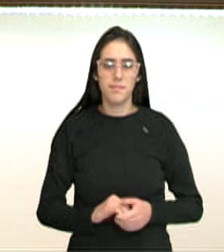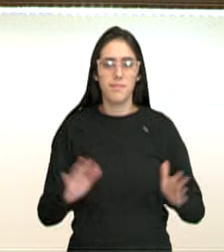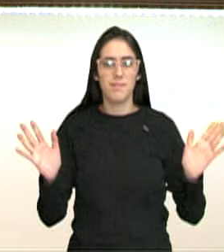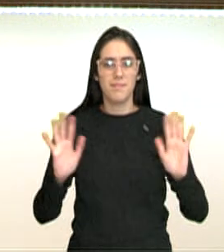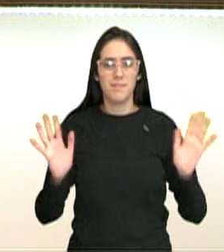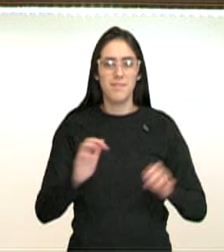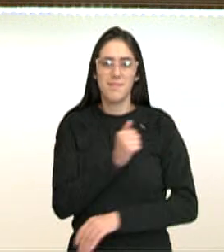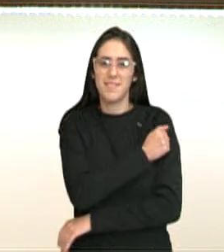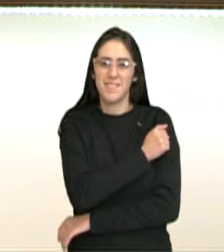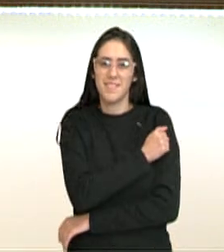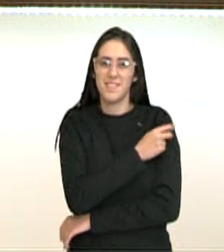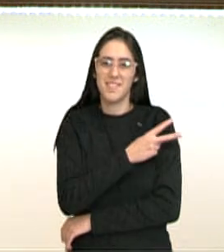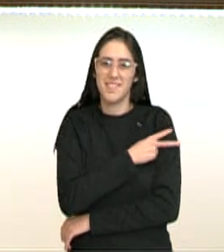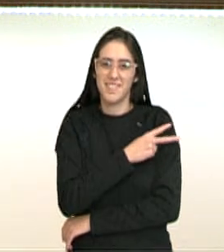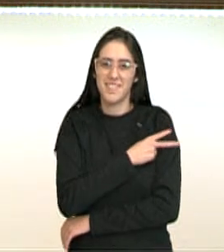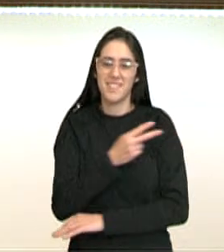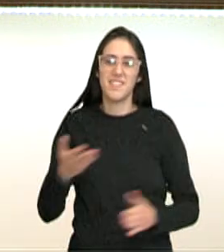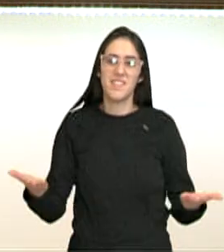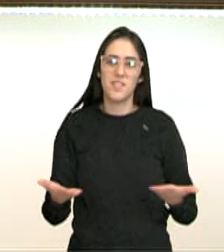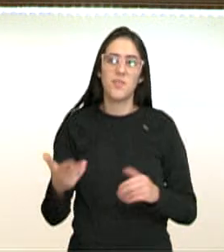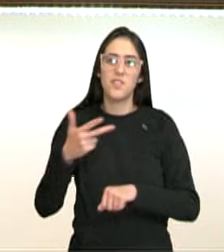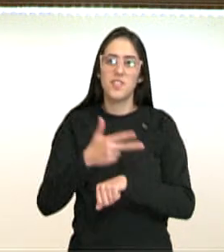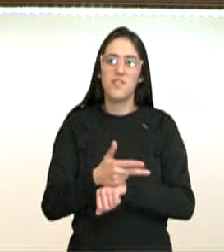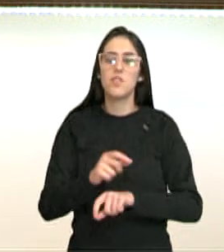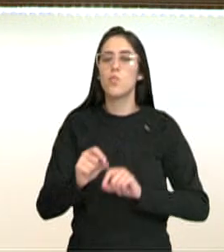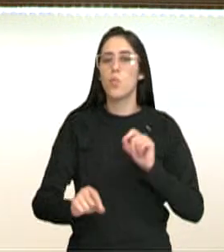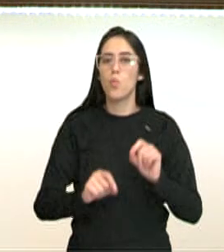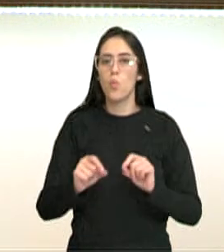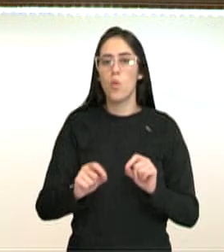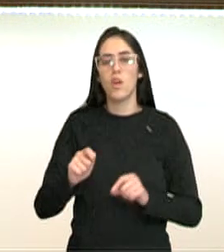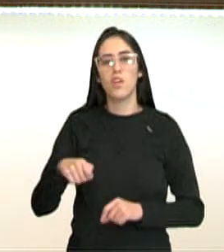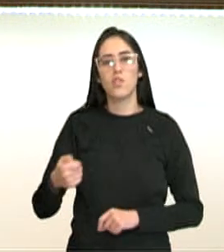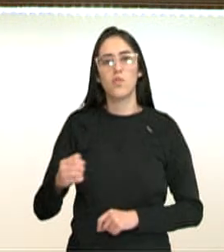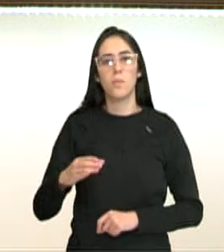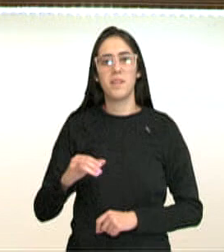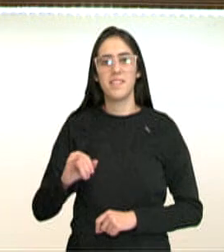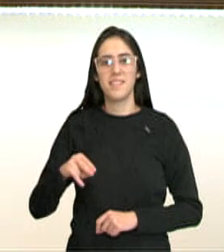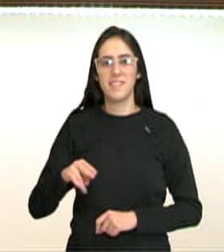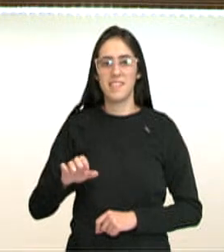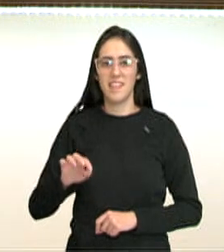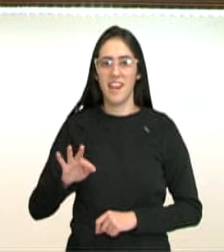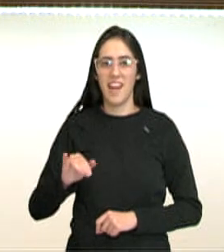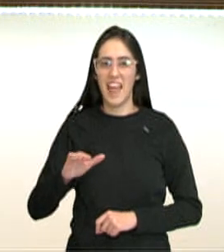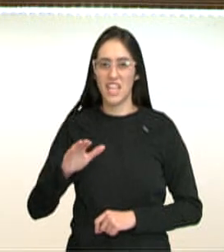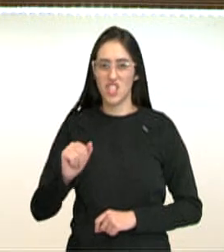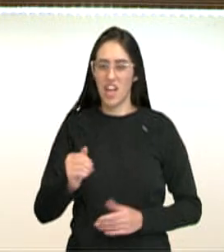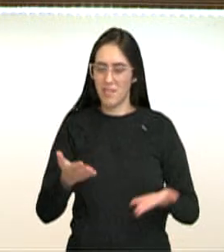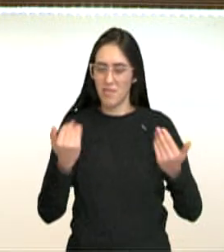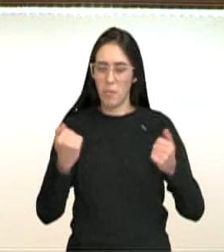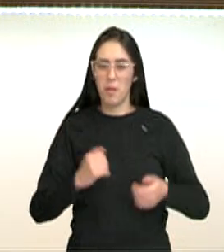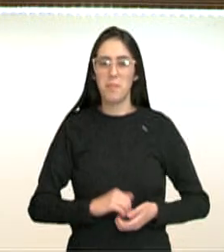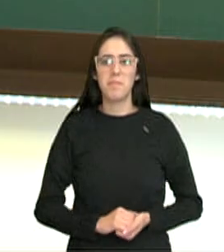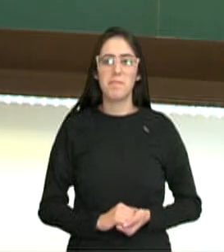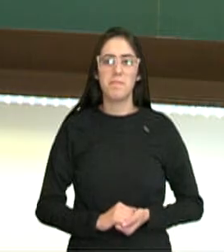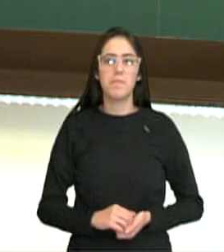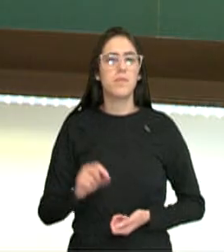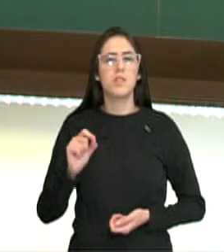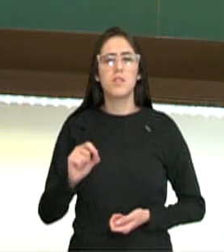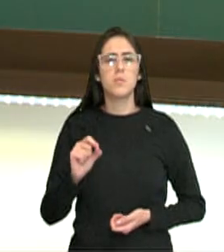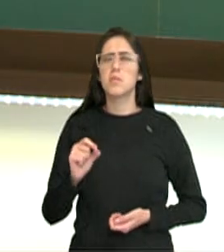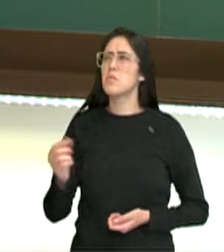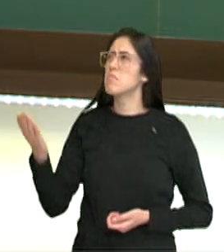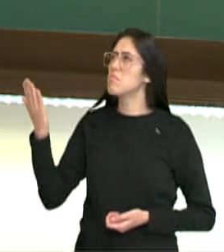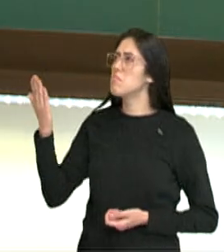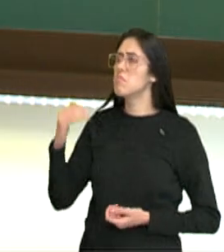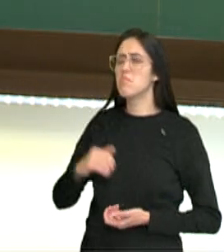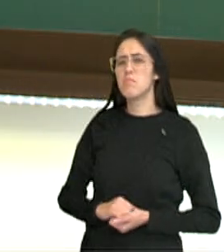Olá, estudantes da segunda série! Nesse vídeo, vamos falar sobre cinética química. Vamos lá? Então, o que é cinética